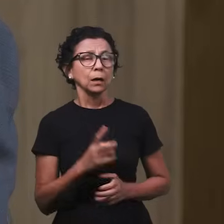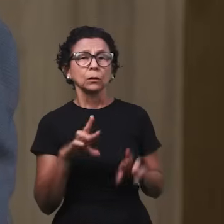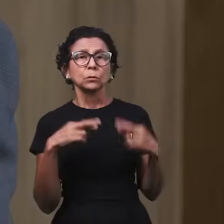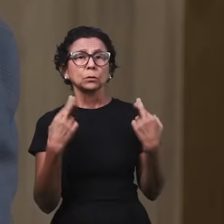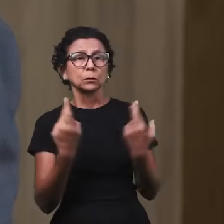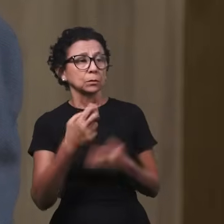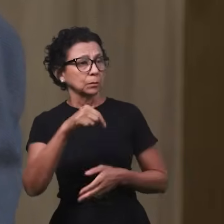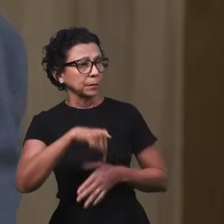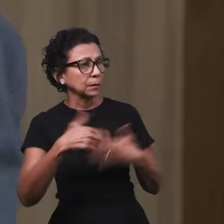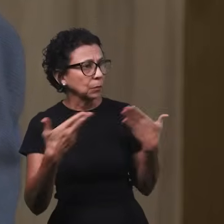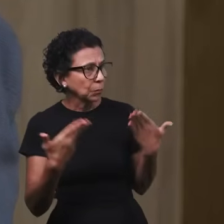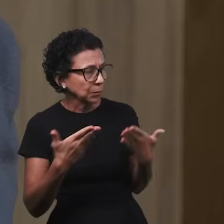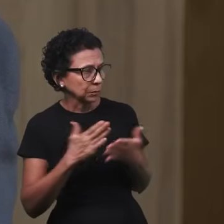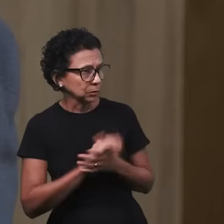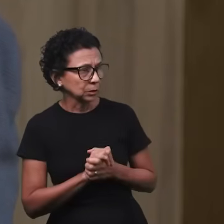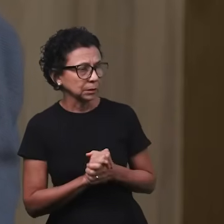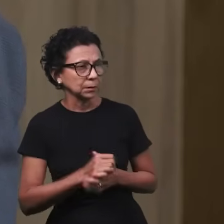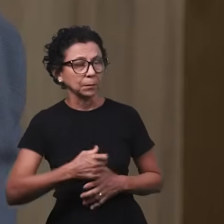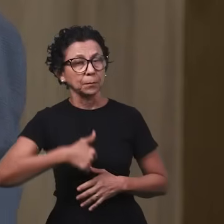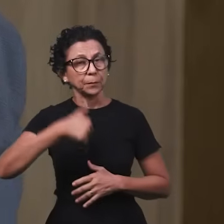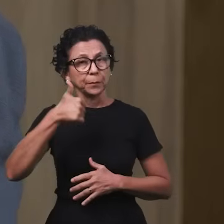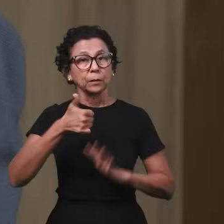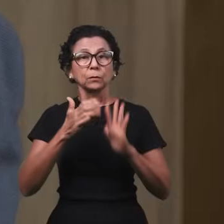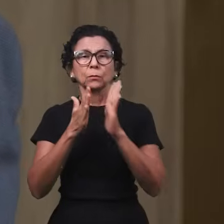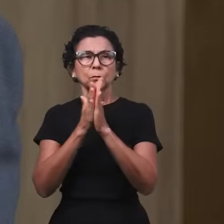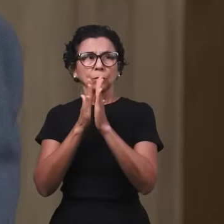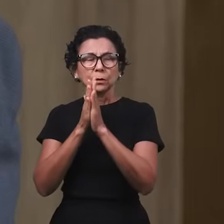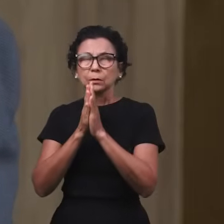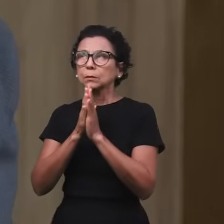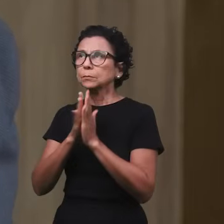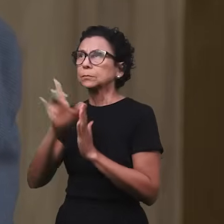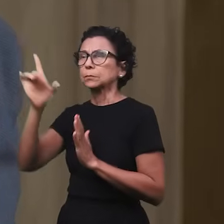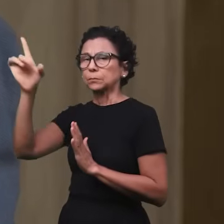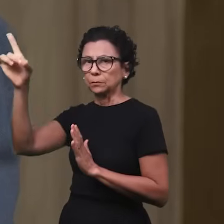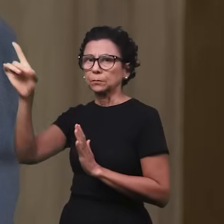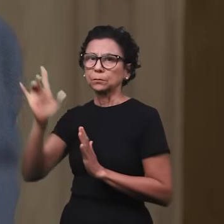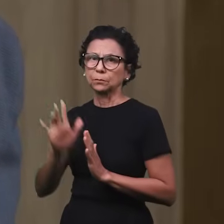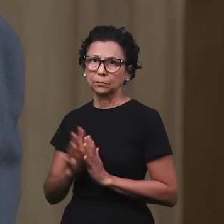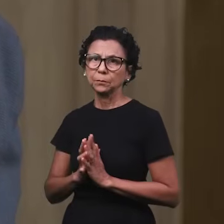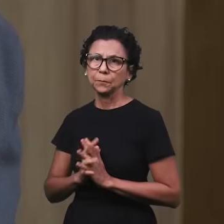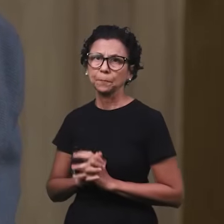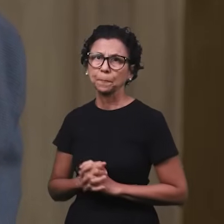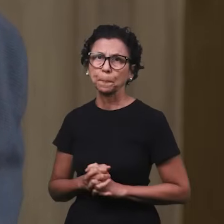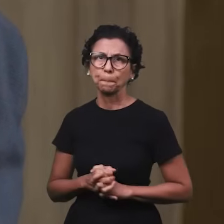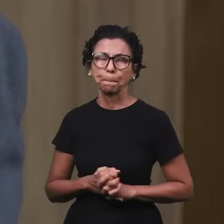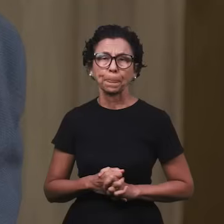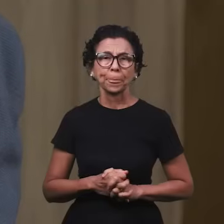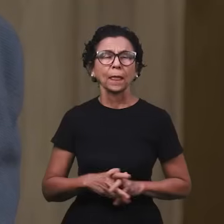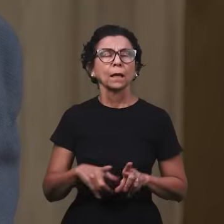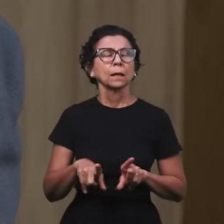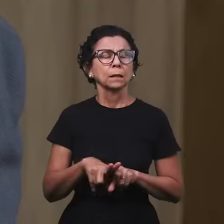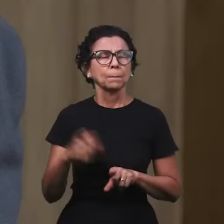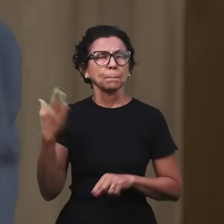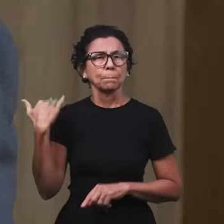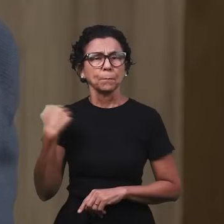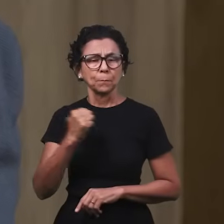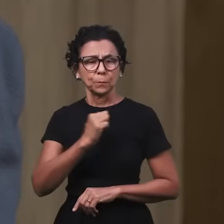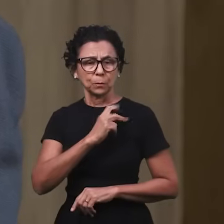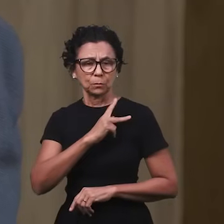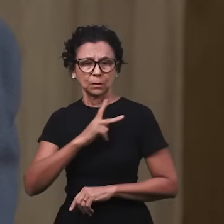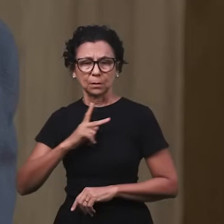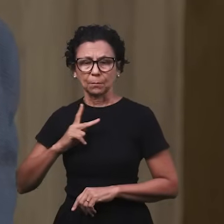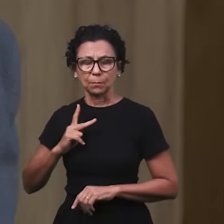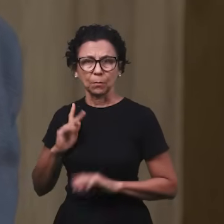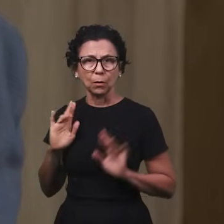buscar a direção de Deus, para que tudo que for falado aqui seja provindo da parte de Deus. Os apóstolos eram assim, eles não